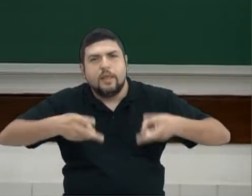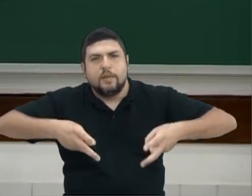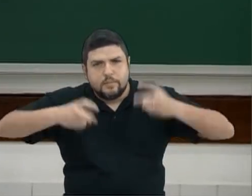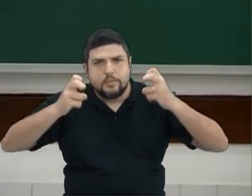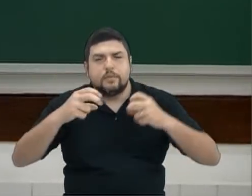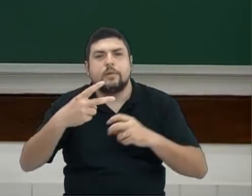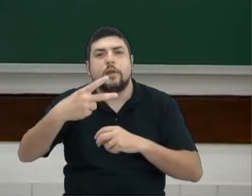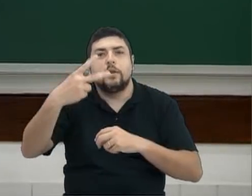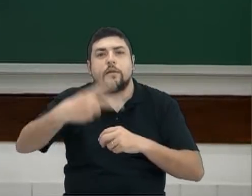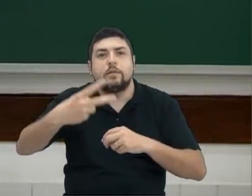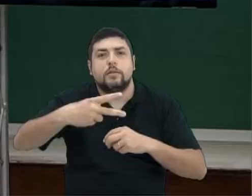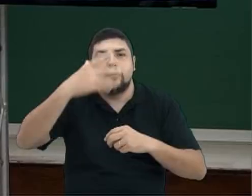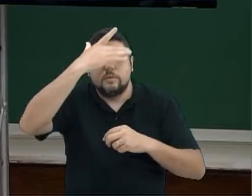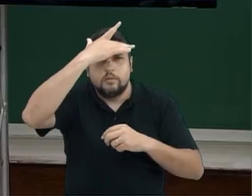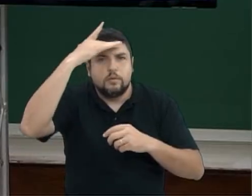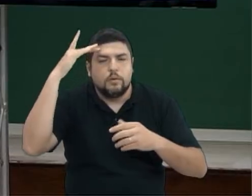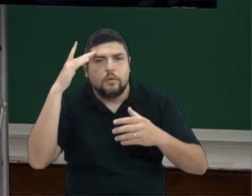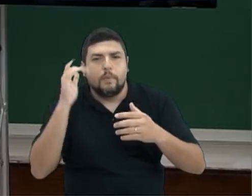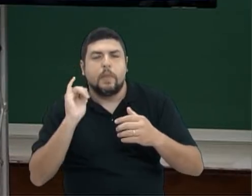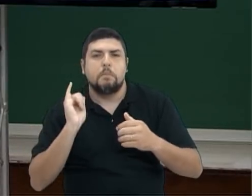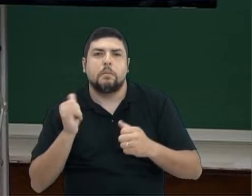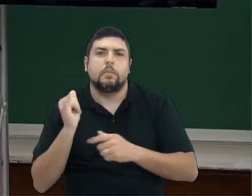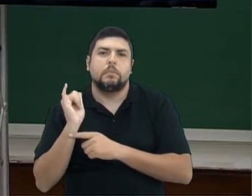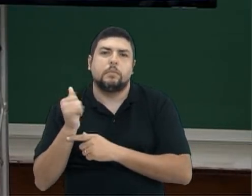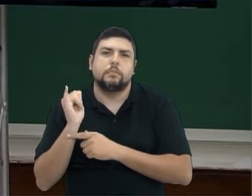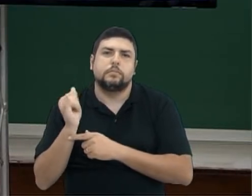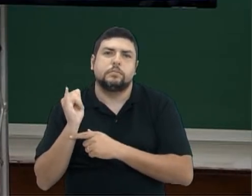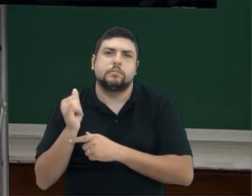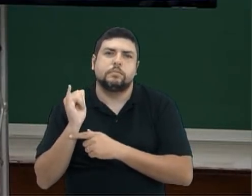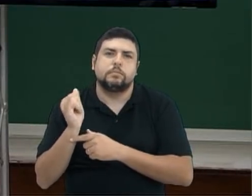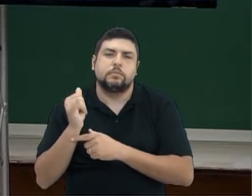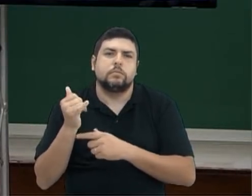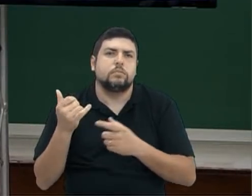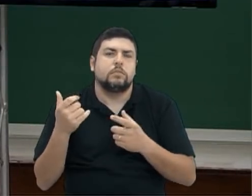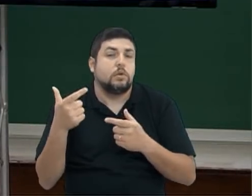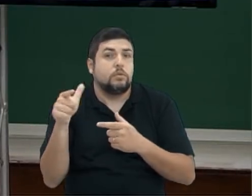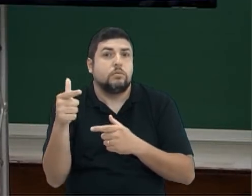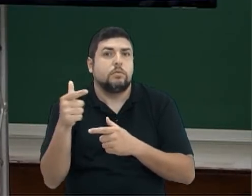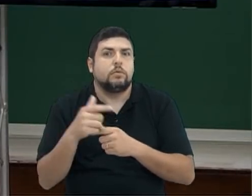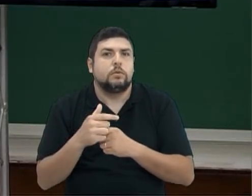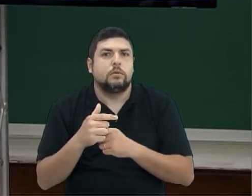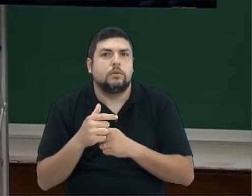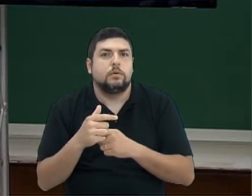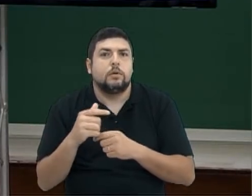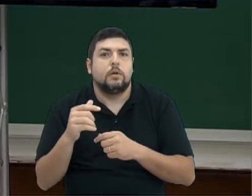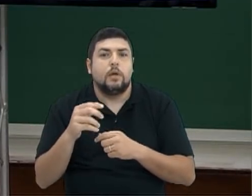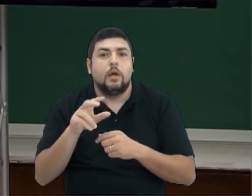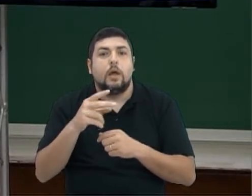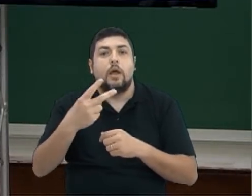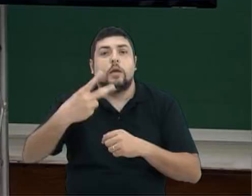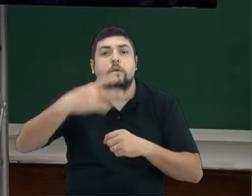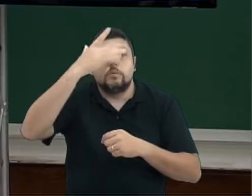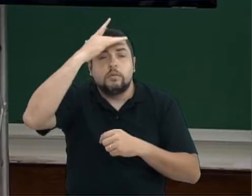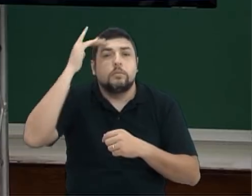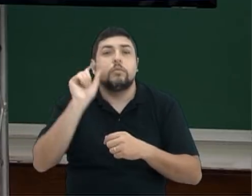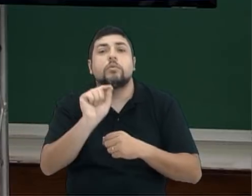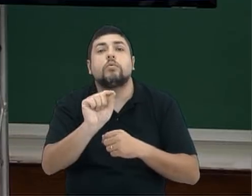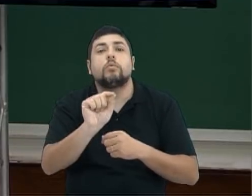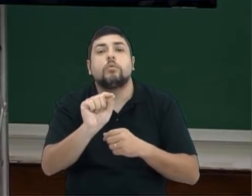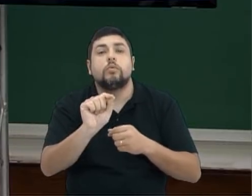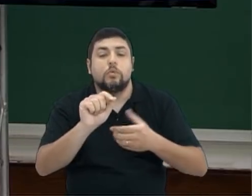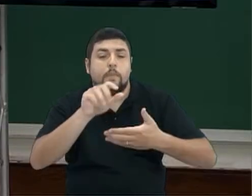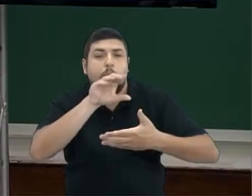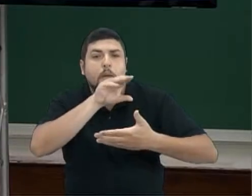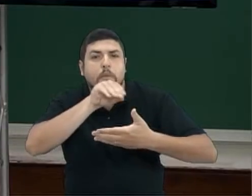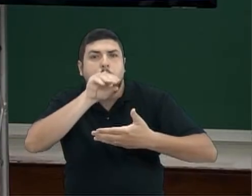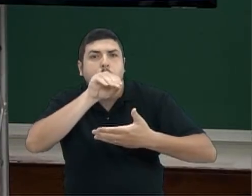pessoa do narrador? Porque a segunda pessoa do narrador vai ser o leitor, não é mesmo? O narrador pode